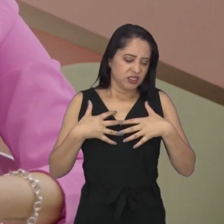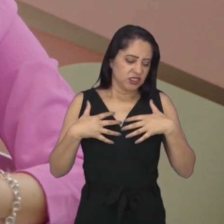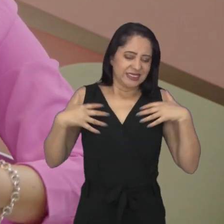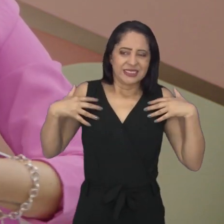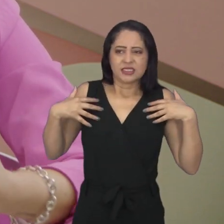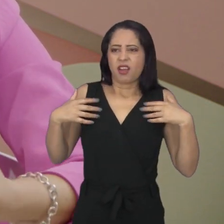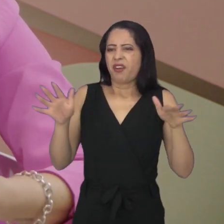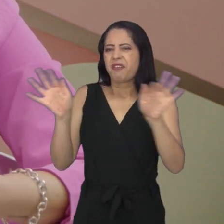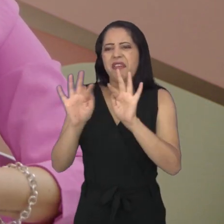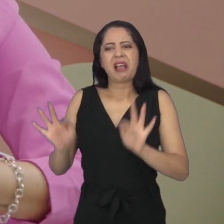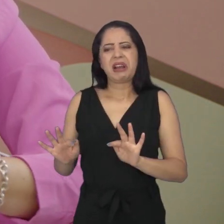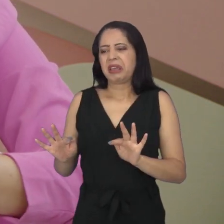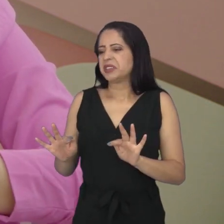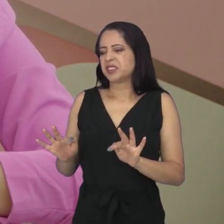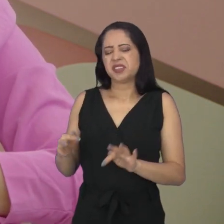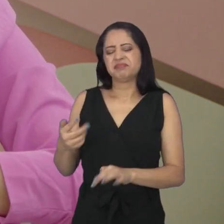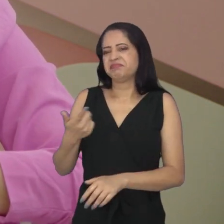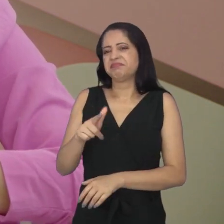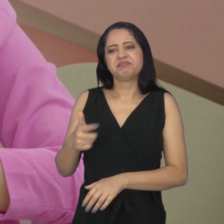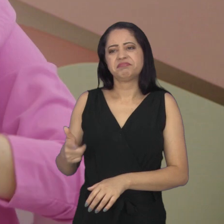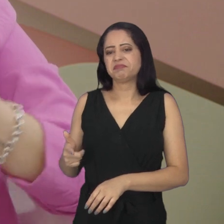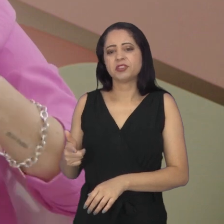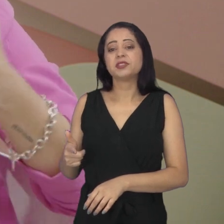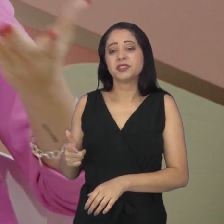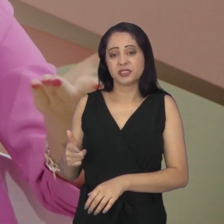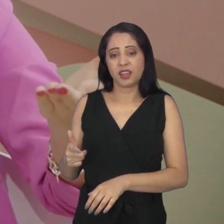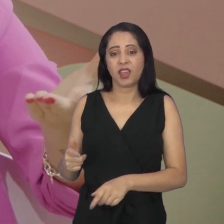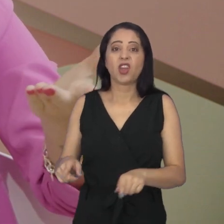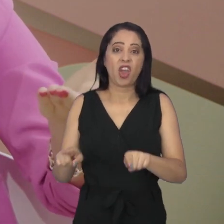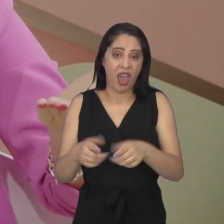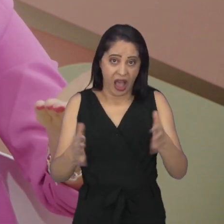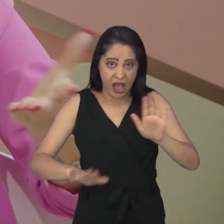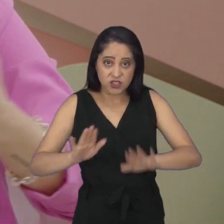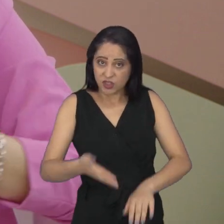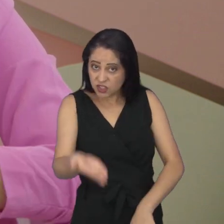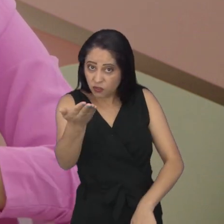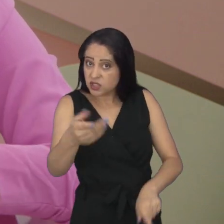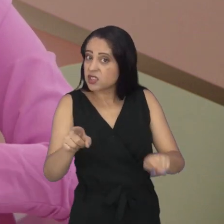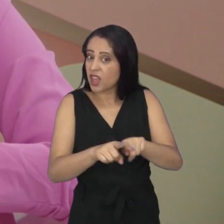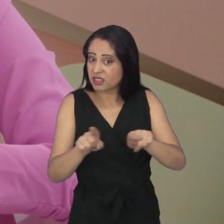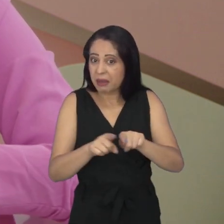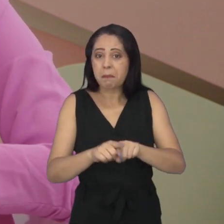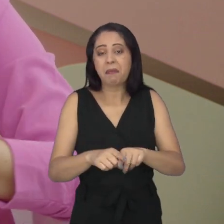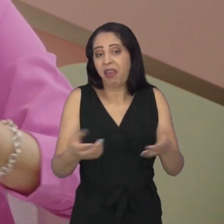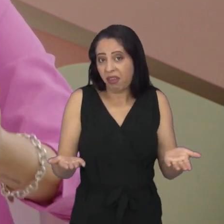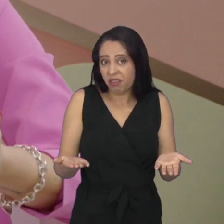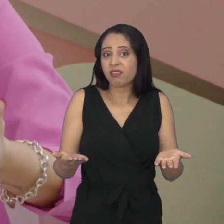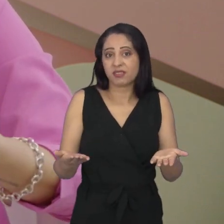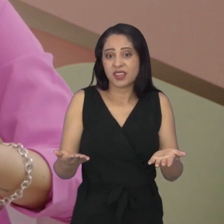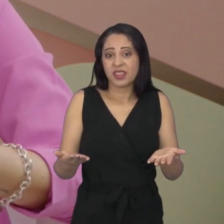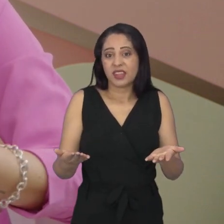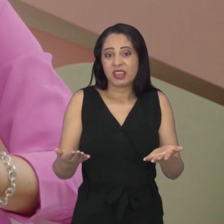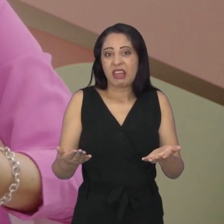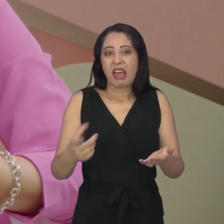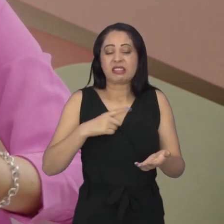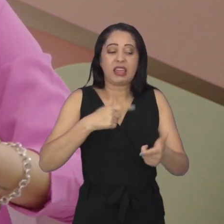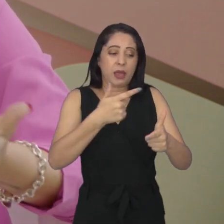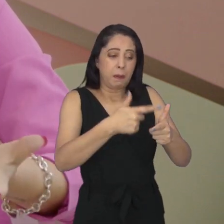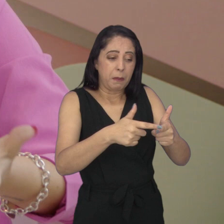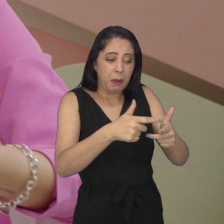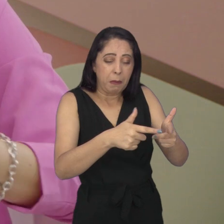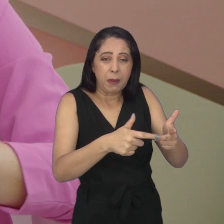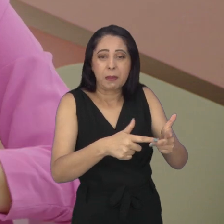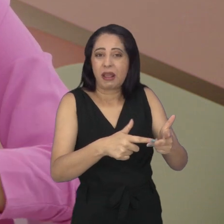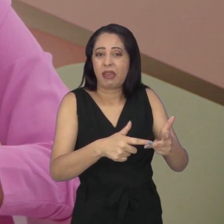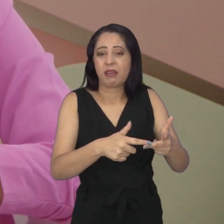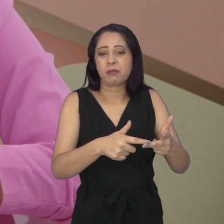Não me sentia completa, assim como muitos de vocês aí em casa que talvez estejam passando por alguma situação do